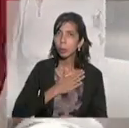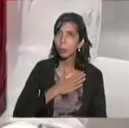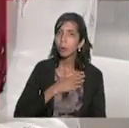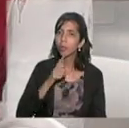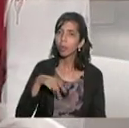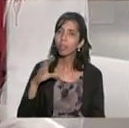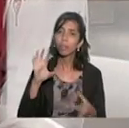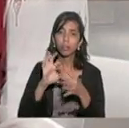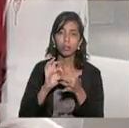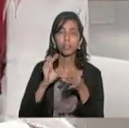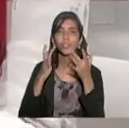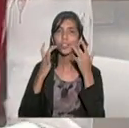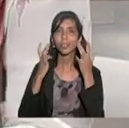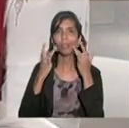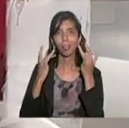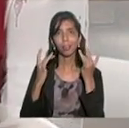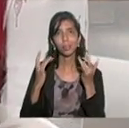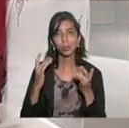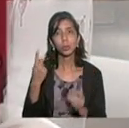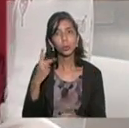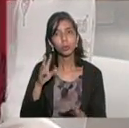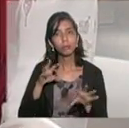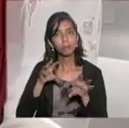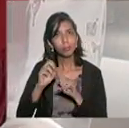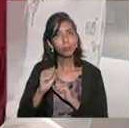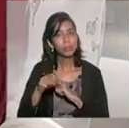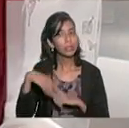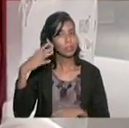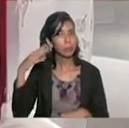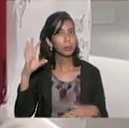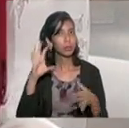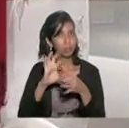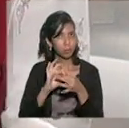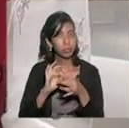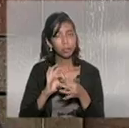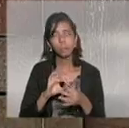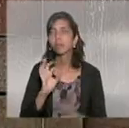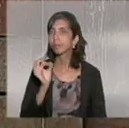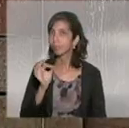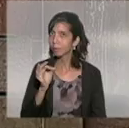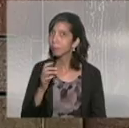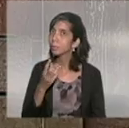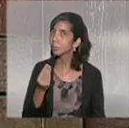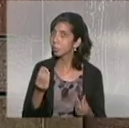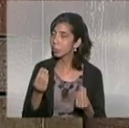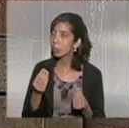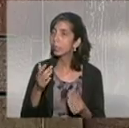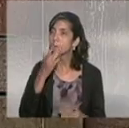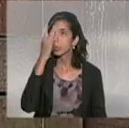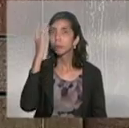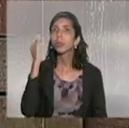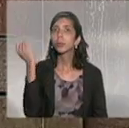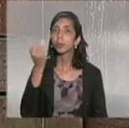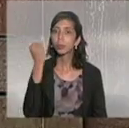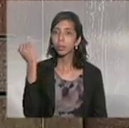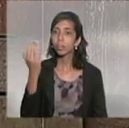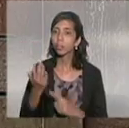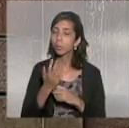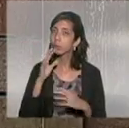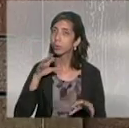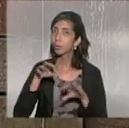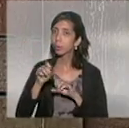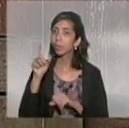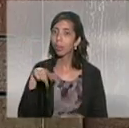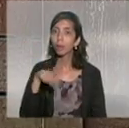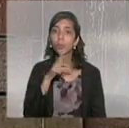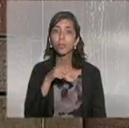isso agrega ao teatro, né? Veio agregar na sua formação mais tarde, não veio? Veio muito. E eu tive uma pessoa muito importante nessa minha formação,